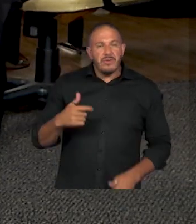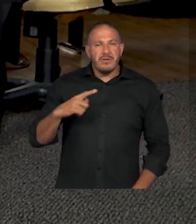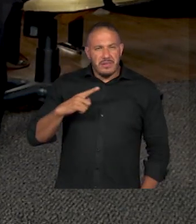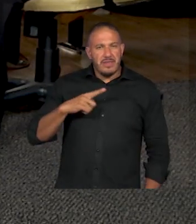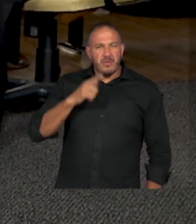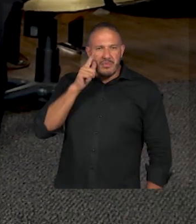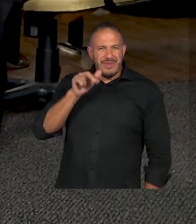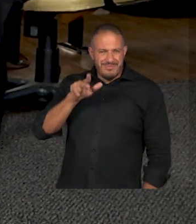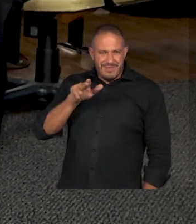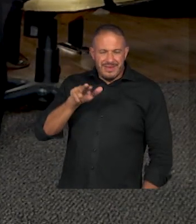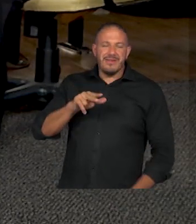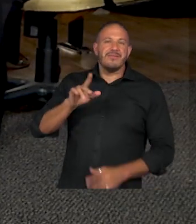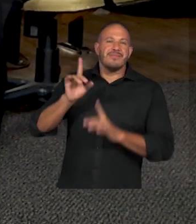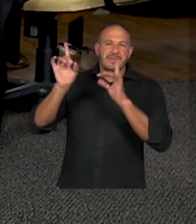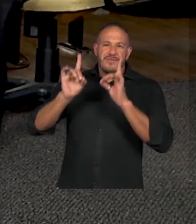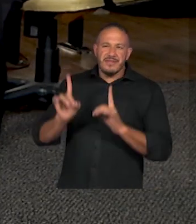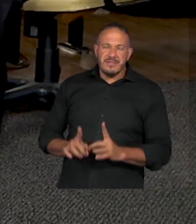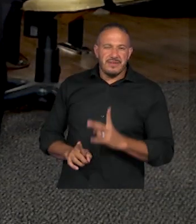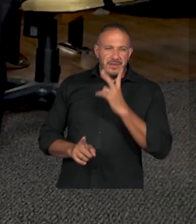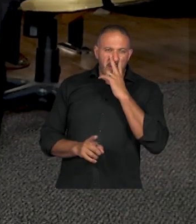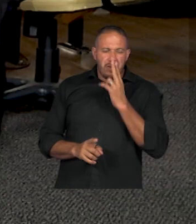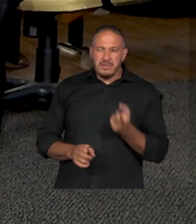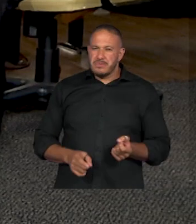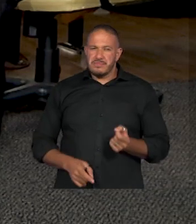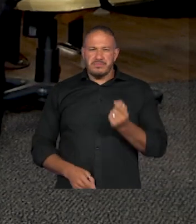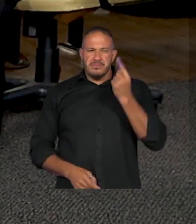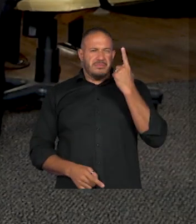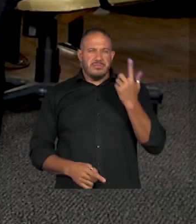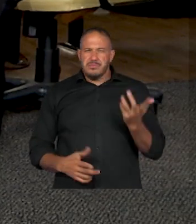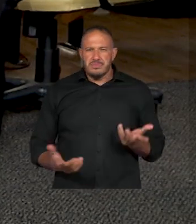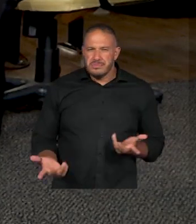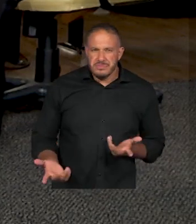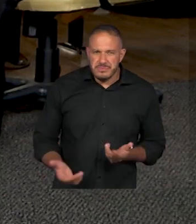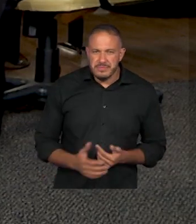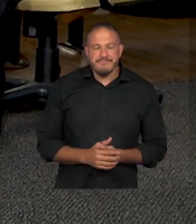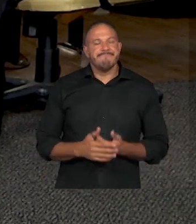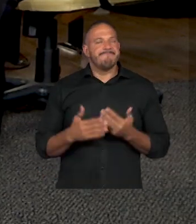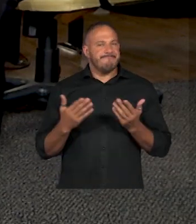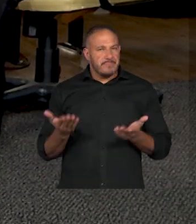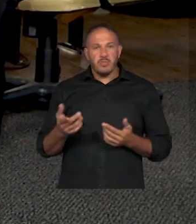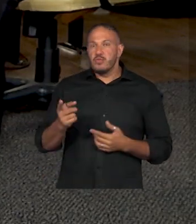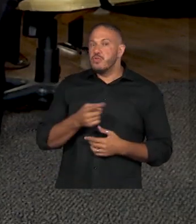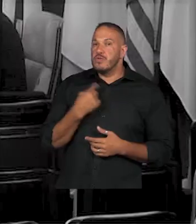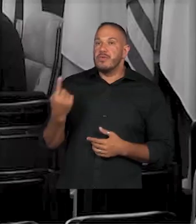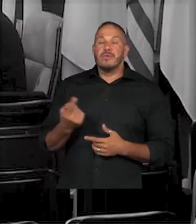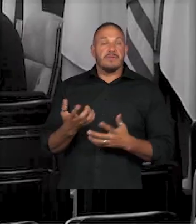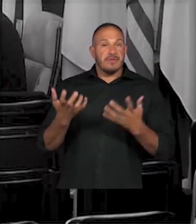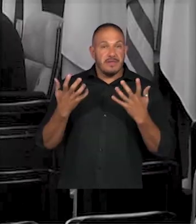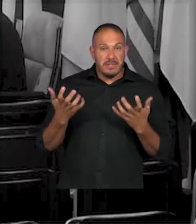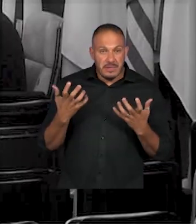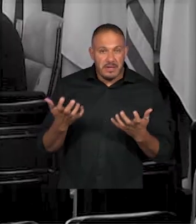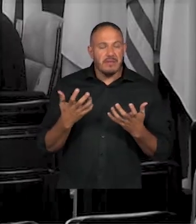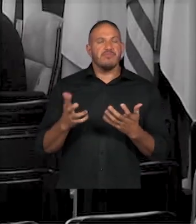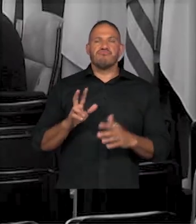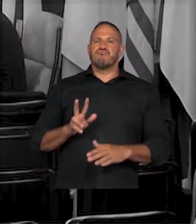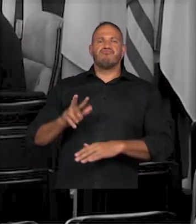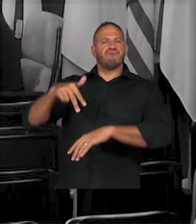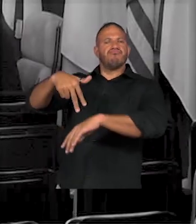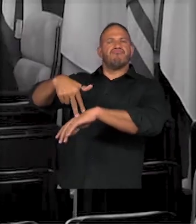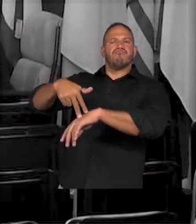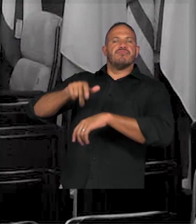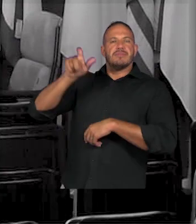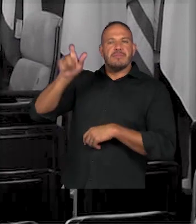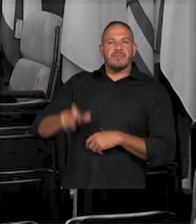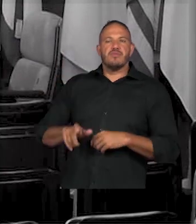com deficiência, eu achava isso assim um absurdo. Então, o que nós queremos é o protagonismo da pessoa